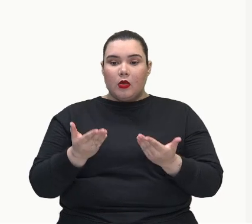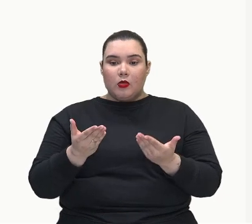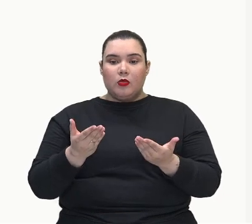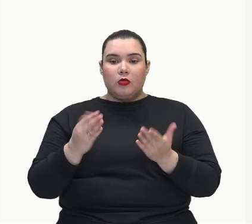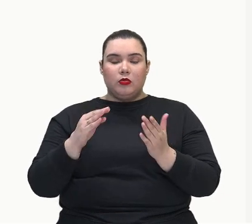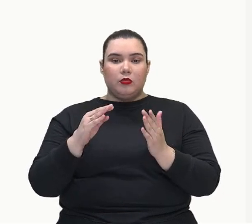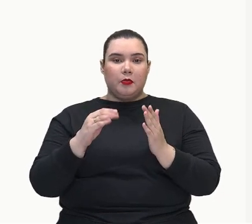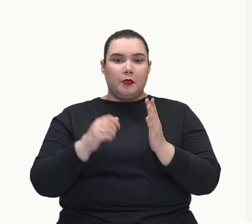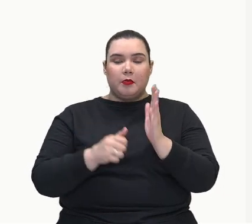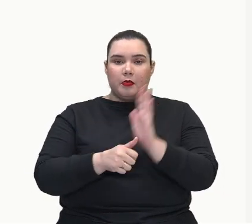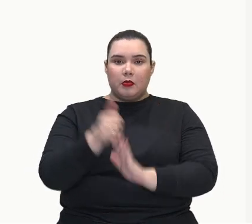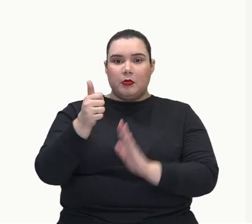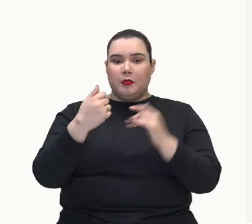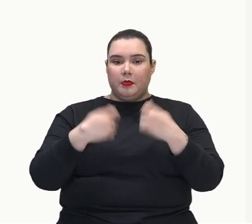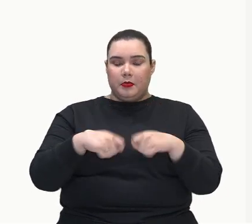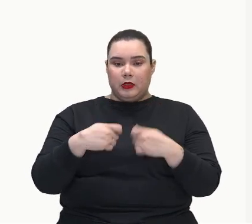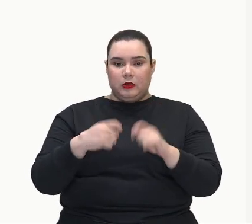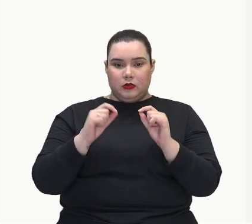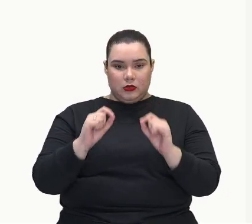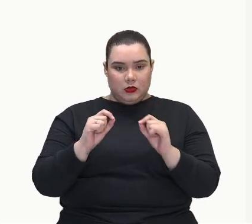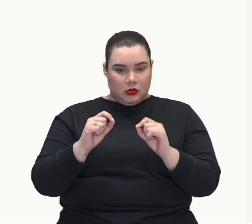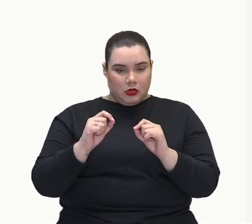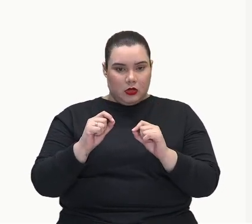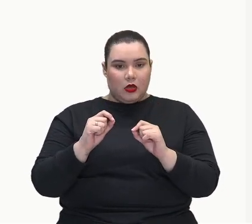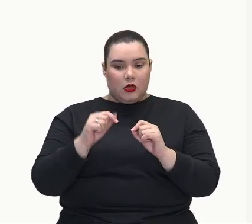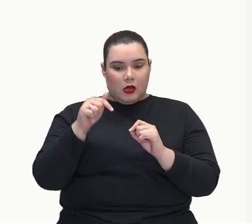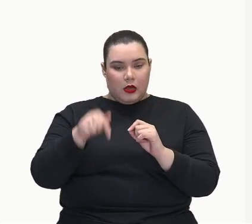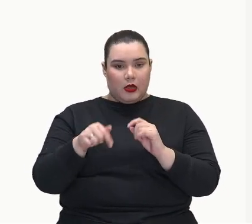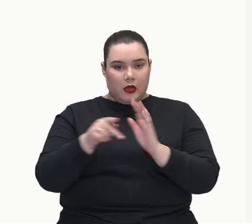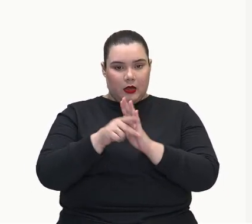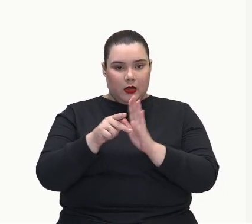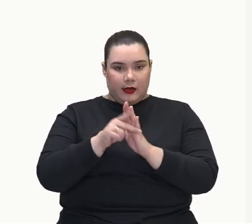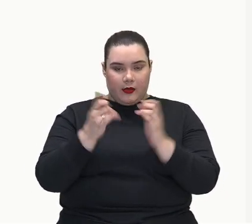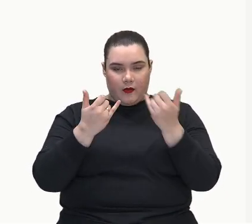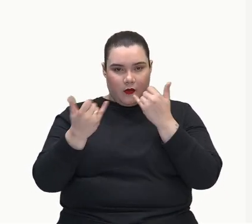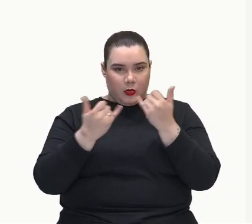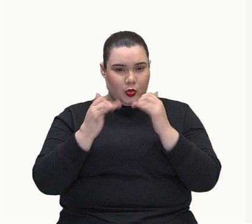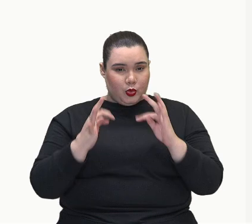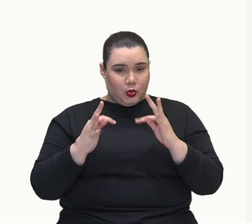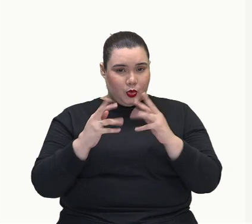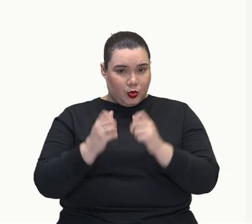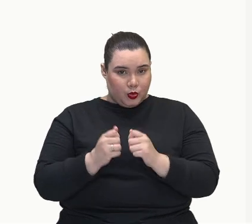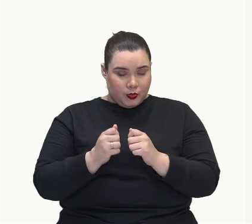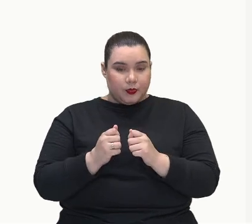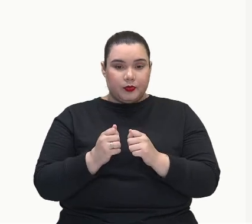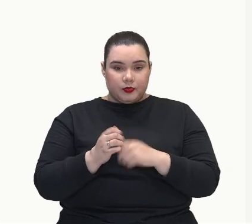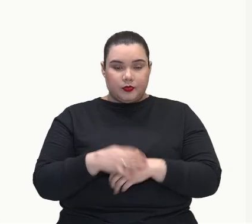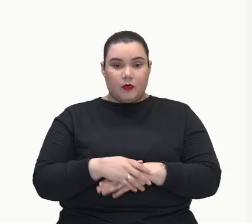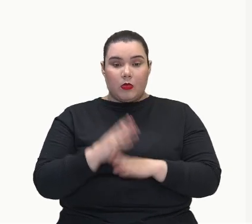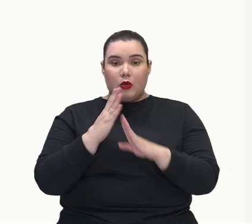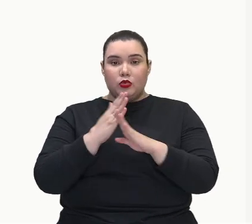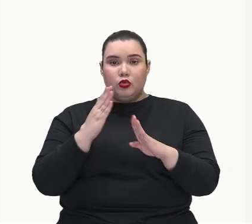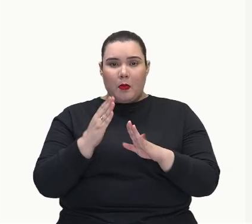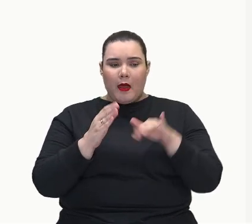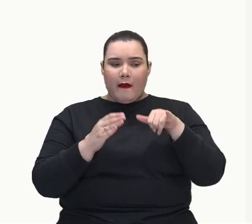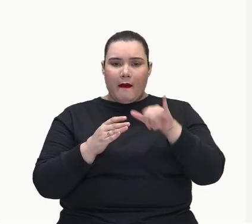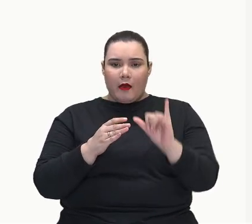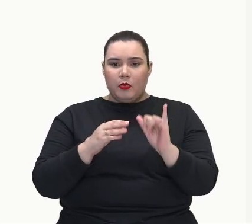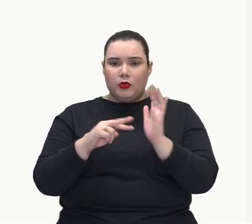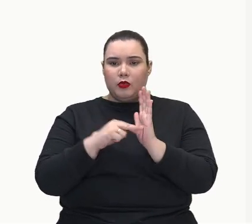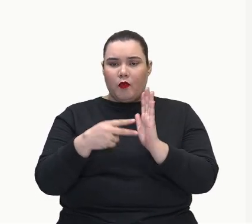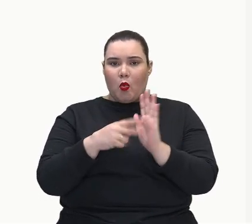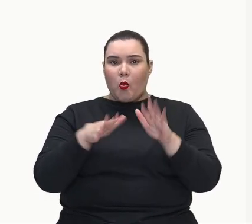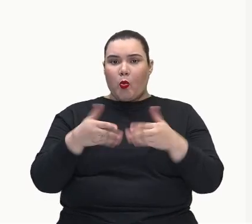que primeiramente a gente vai fazer aqui, onde a gente tem todas as informações que a gente precisa? É descobrir o valor de